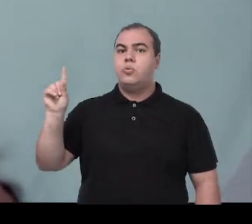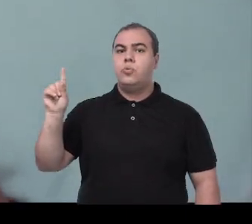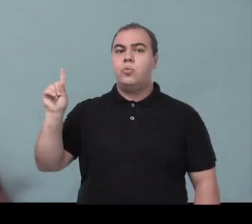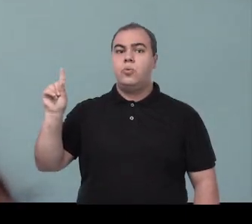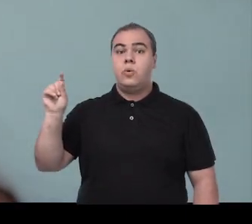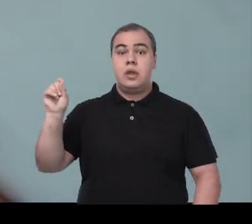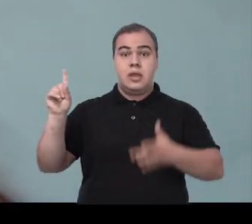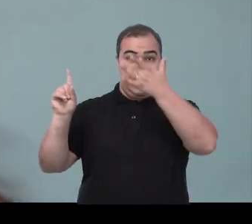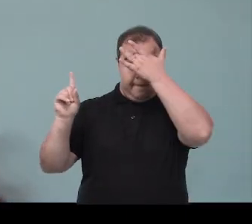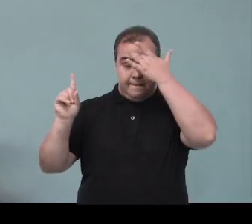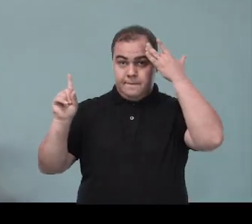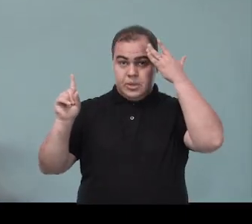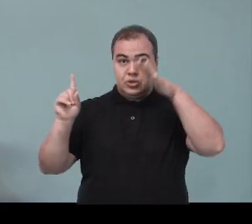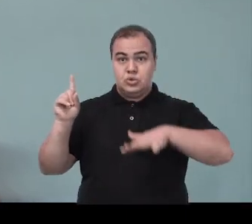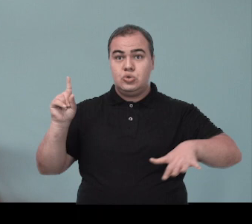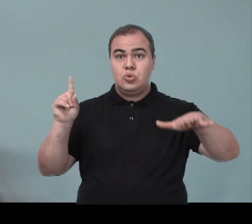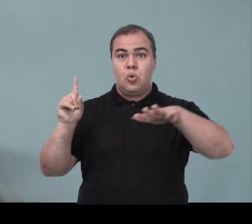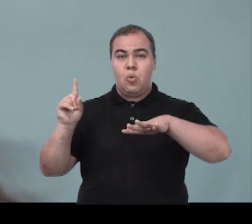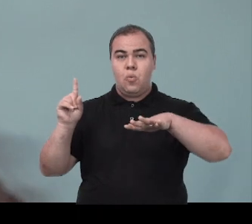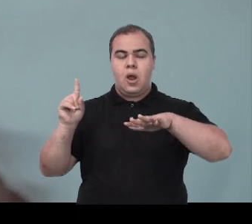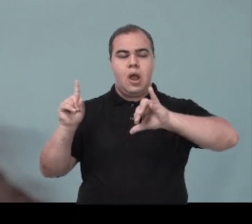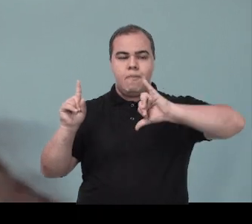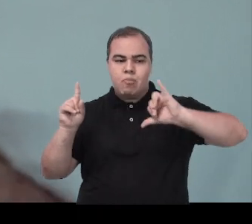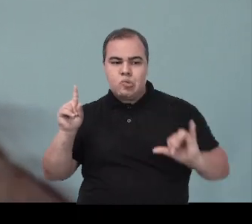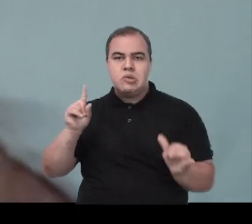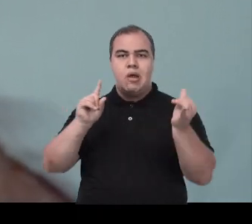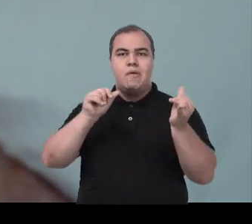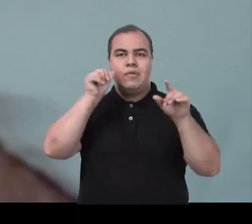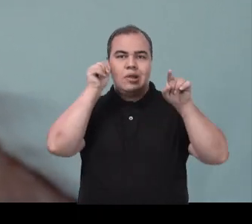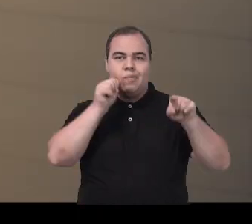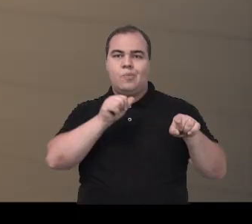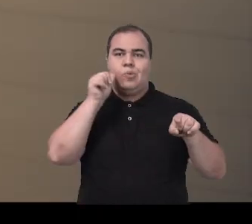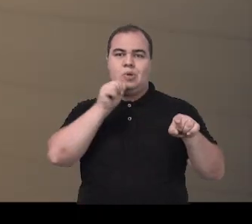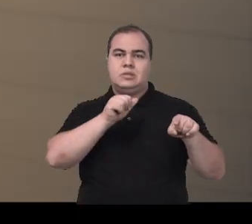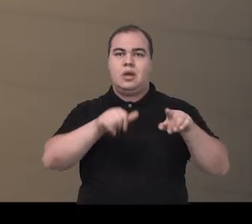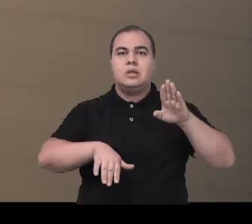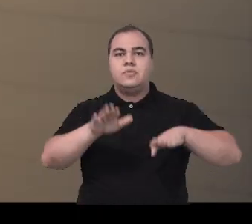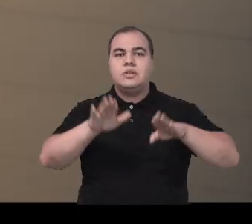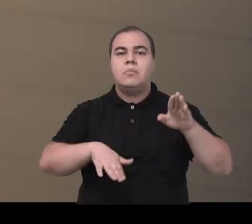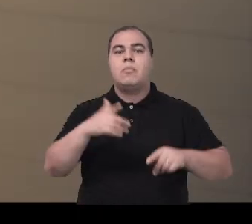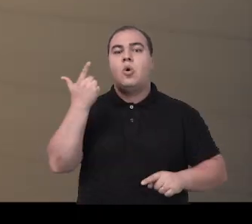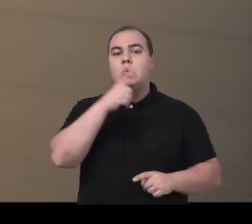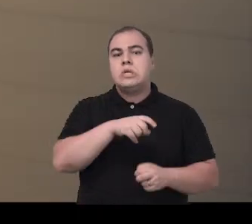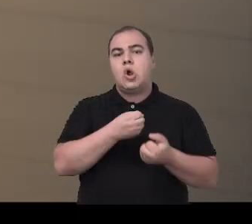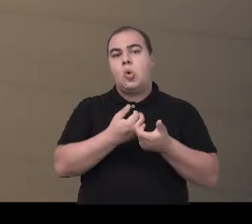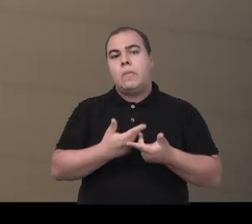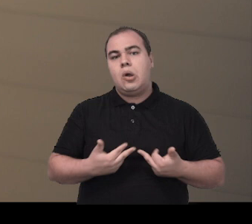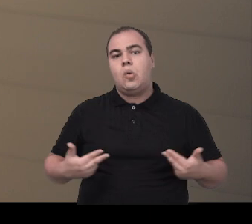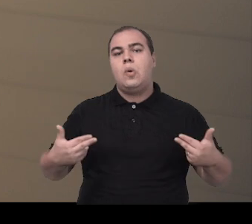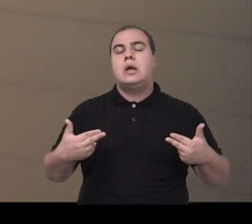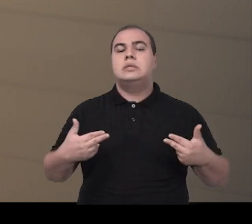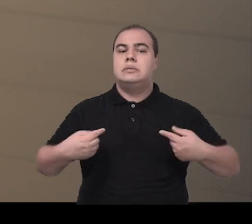e aquele paciente abusava daquela moça. Às vezes, para conseguir alguma coisa,